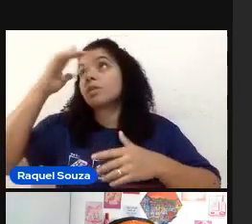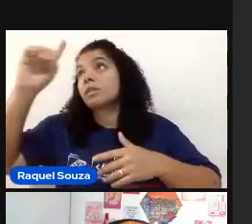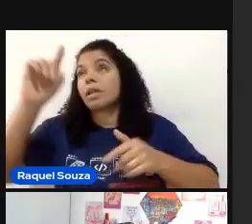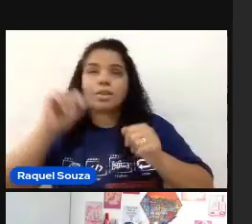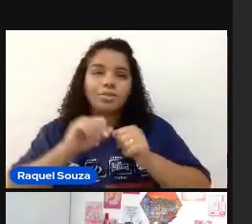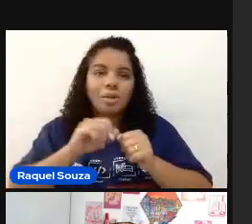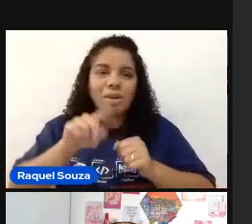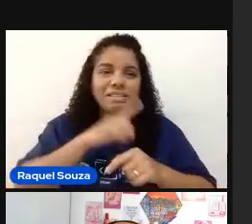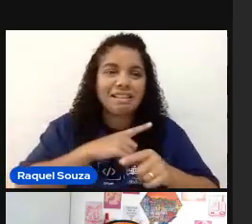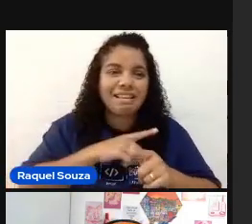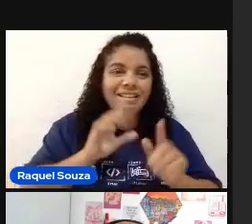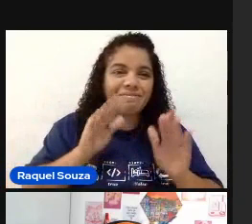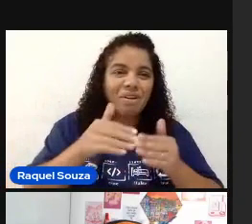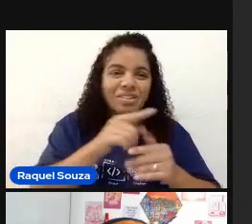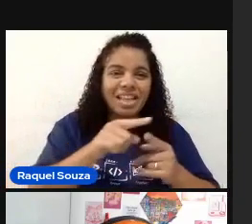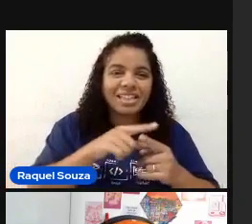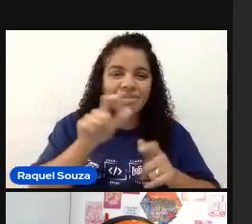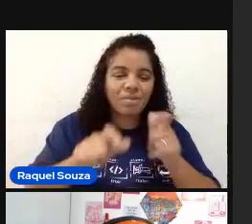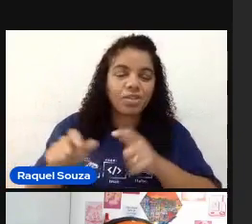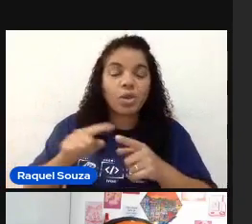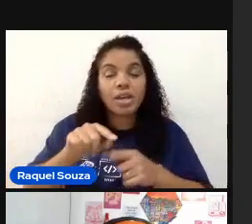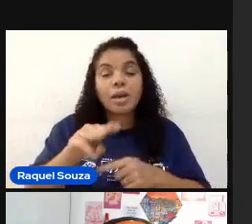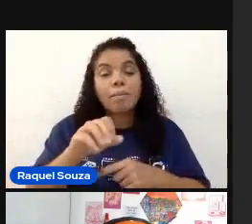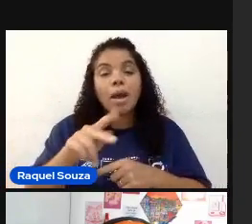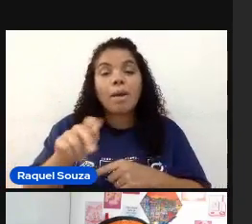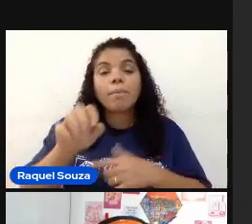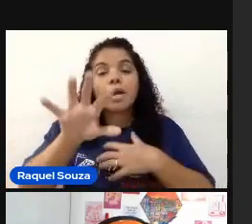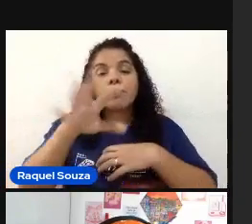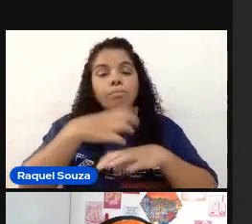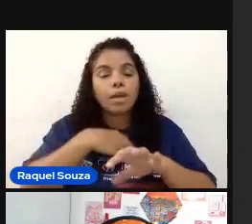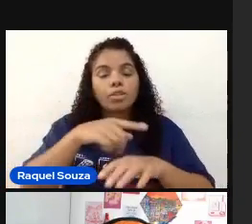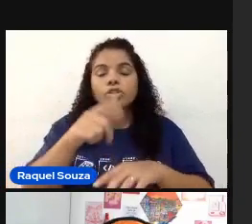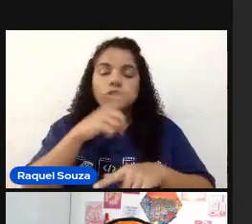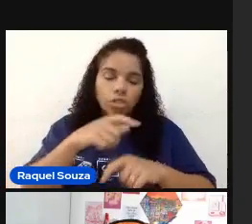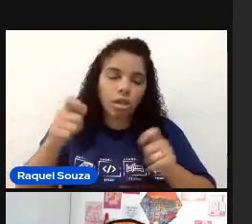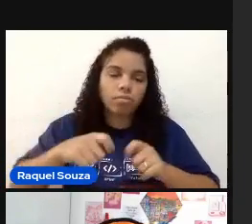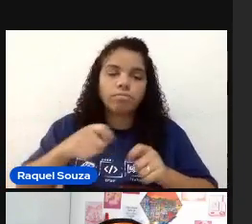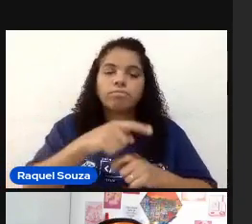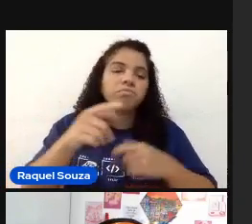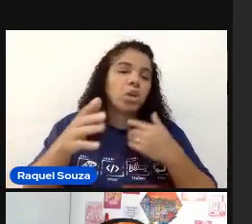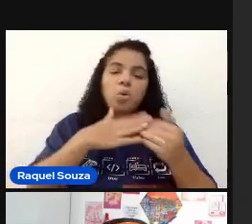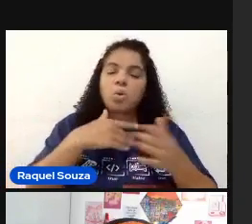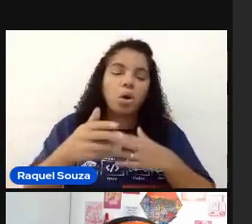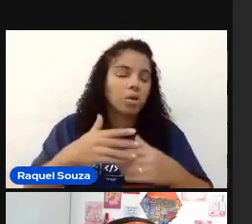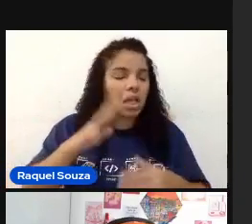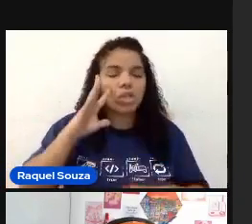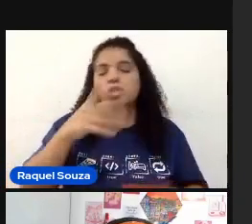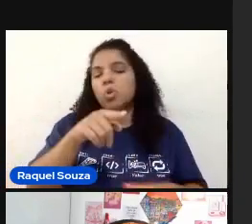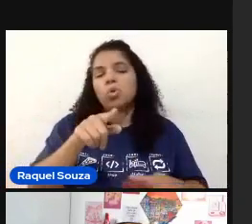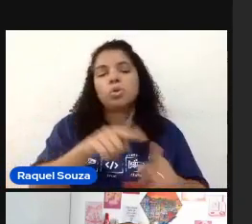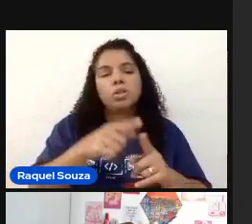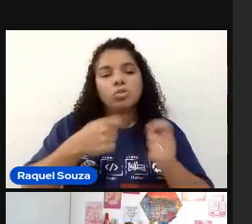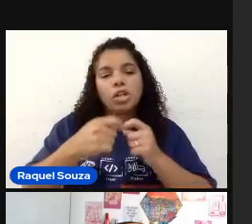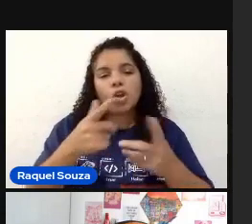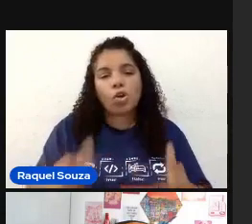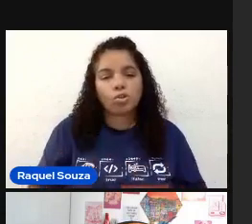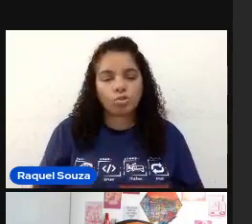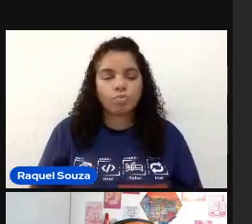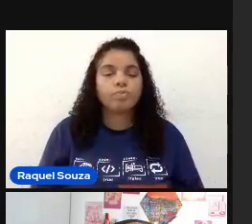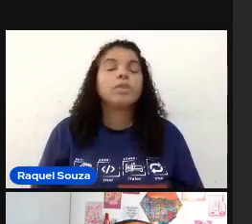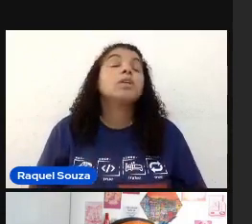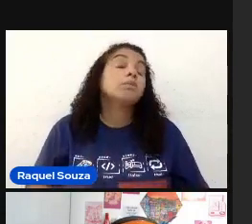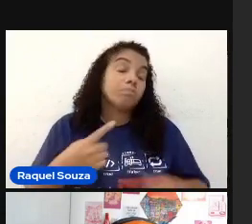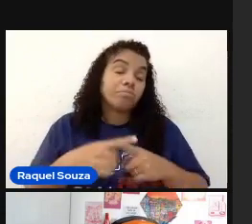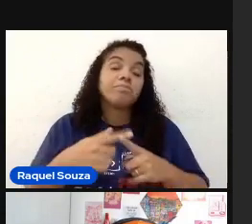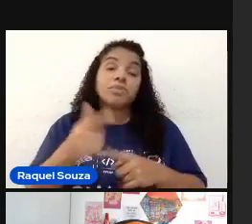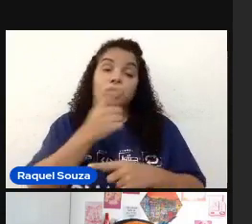pautadas em pessoas, e é aí que esse mapa de empatia, ele cabe dentro de qualquer solução de negócio. Porque eu consigo me colocar